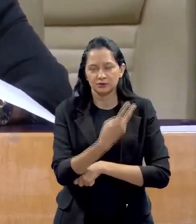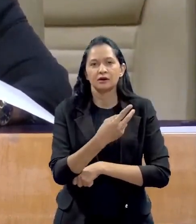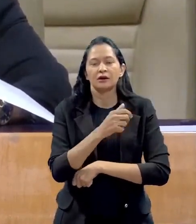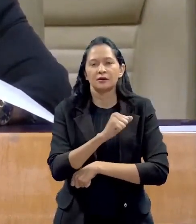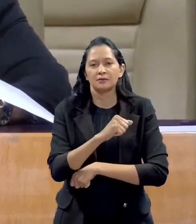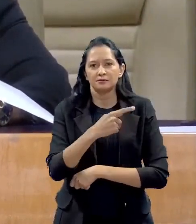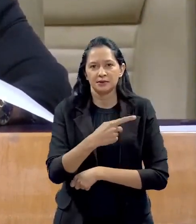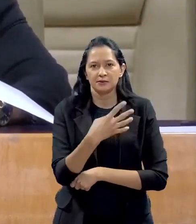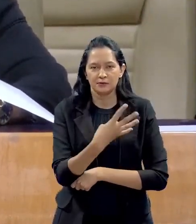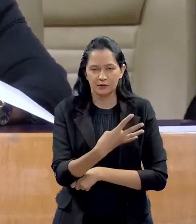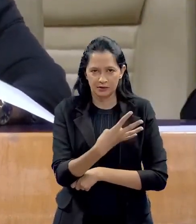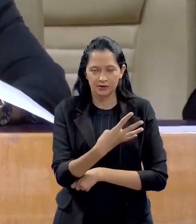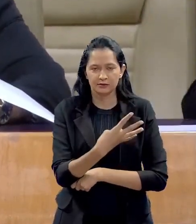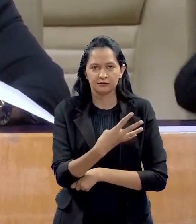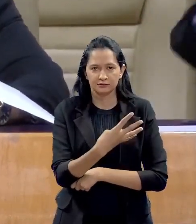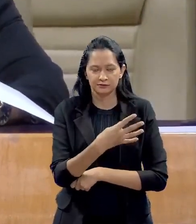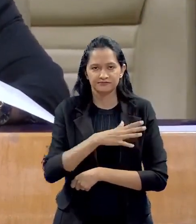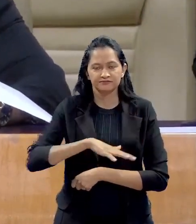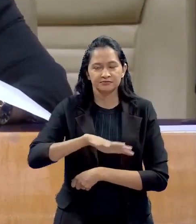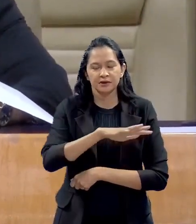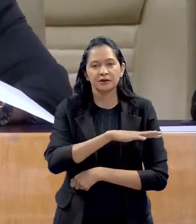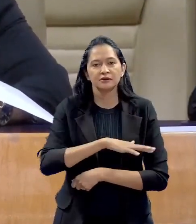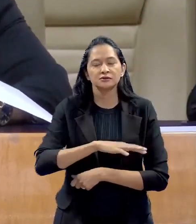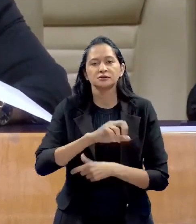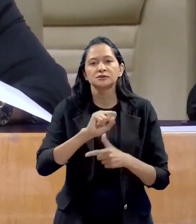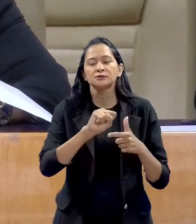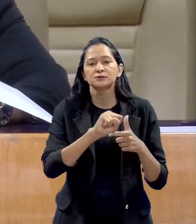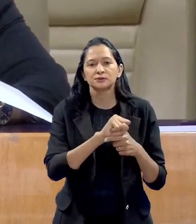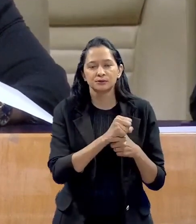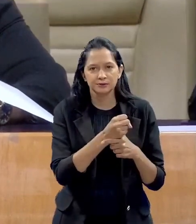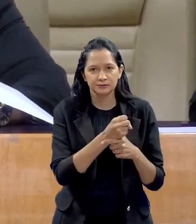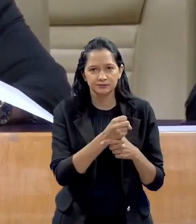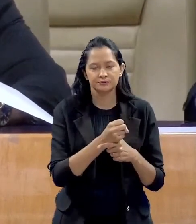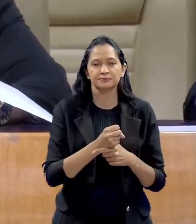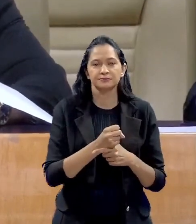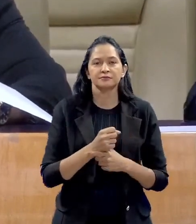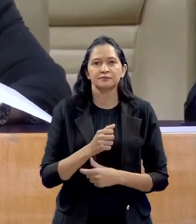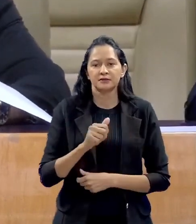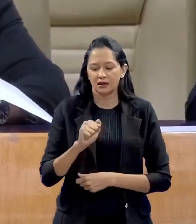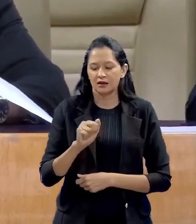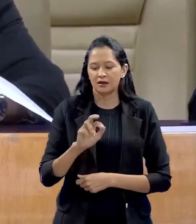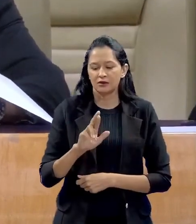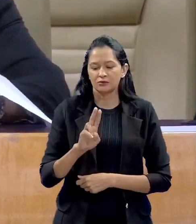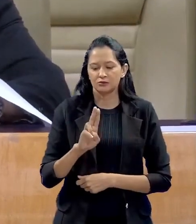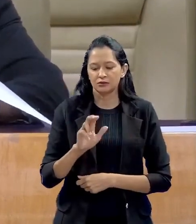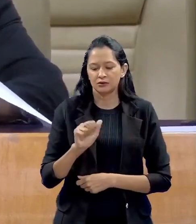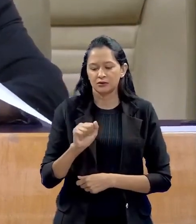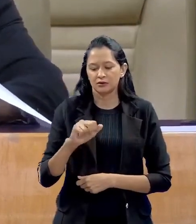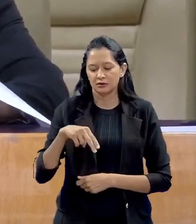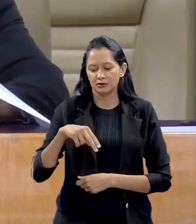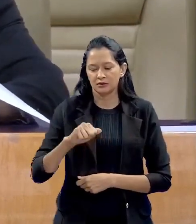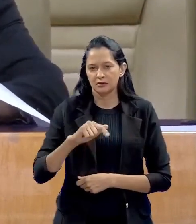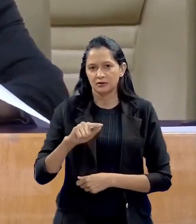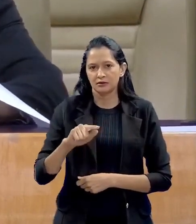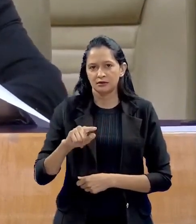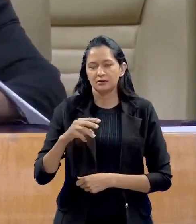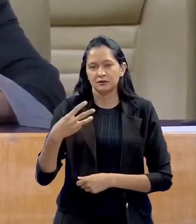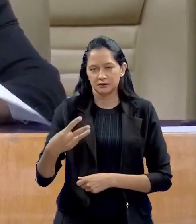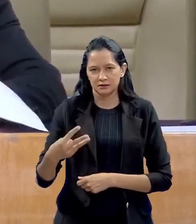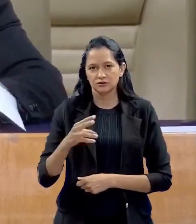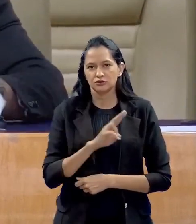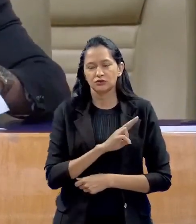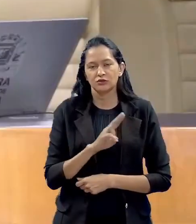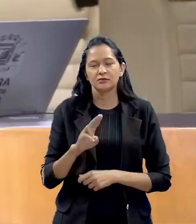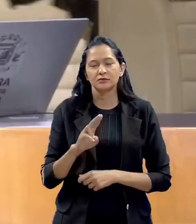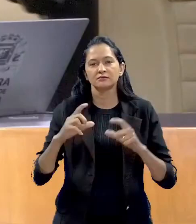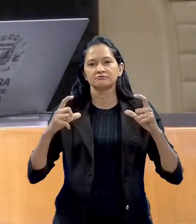Área de APM com habitacional no local do conjunto Arunã 3, que passa a se chamar Praça Joaquim Choco. Está lido o projeto, presidente.